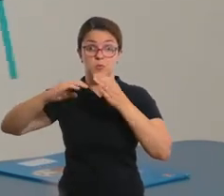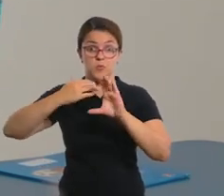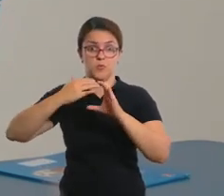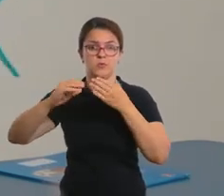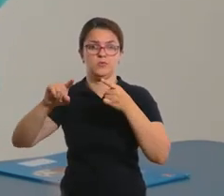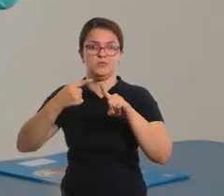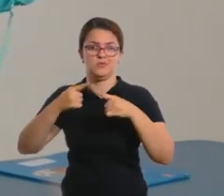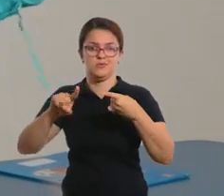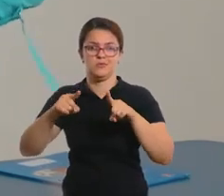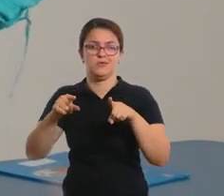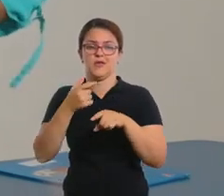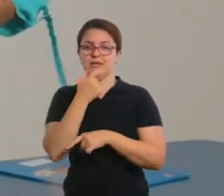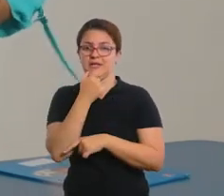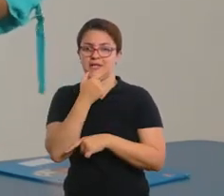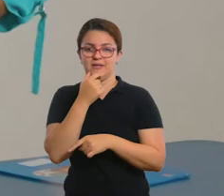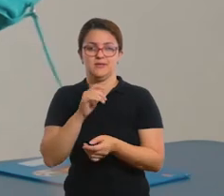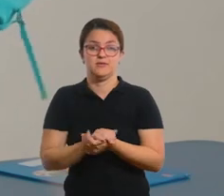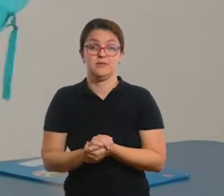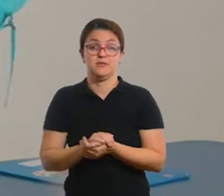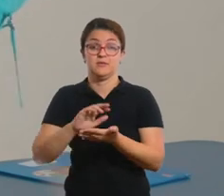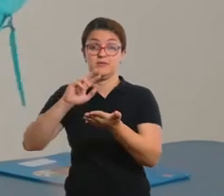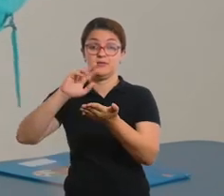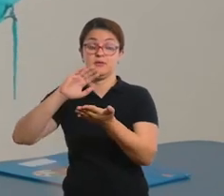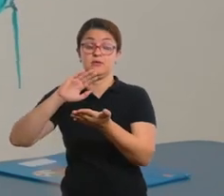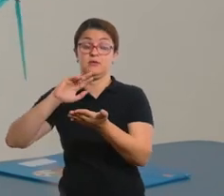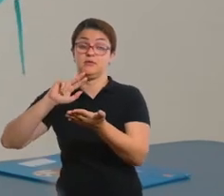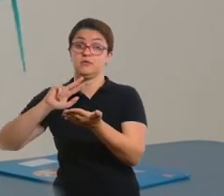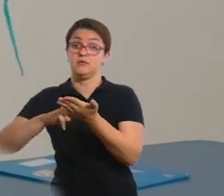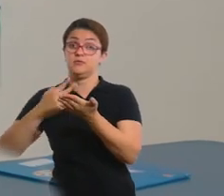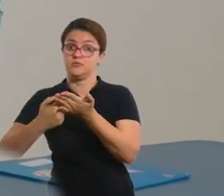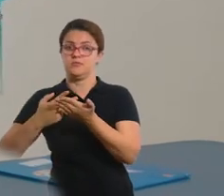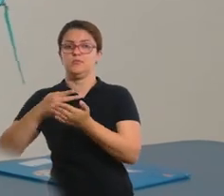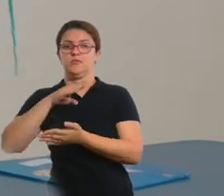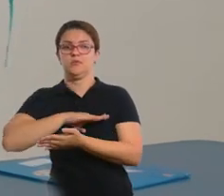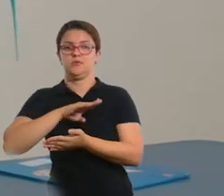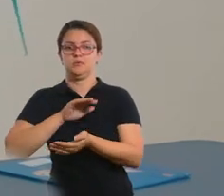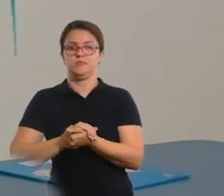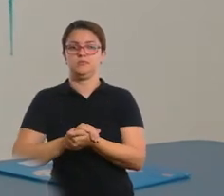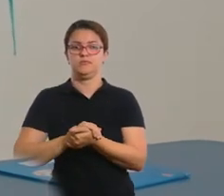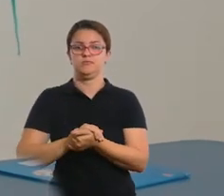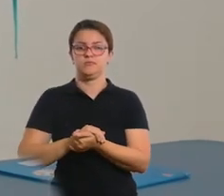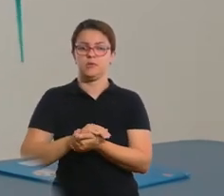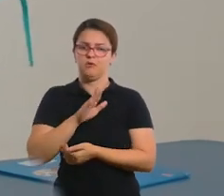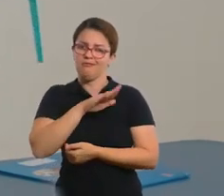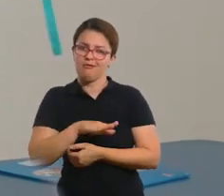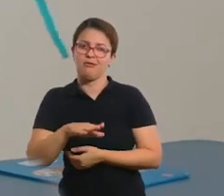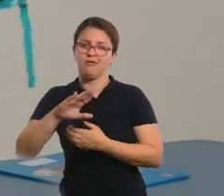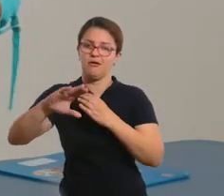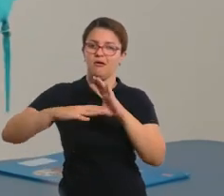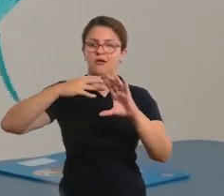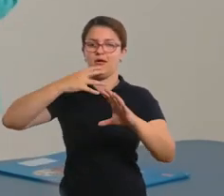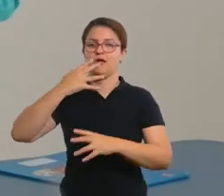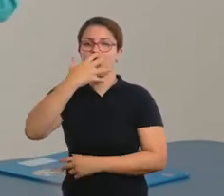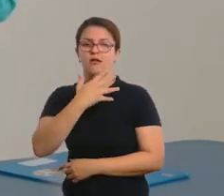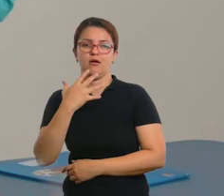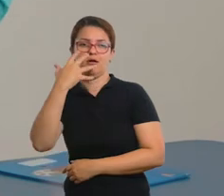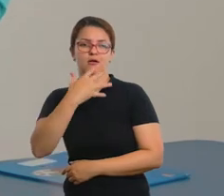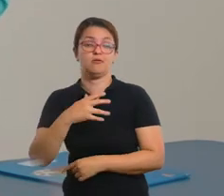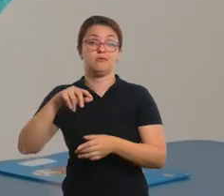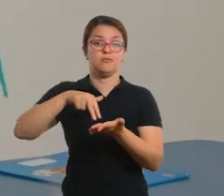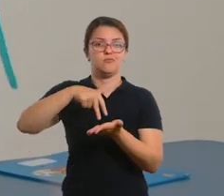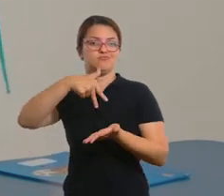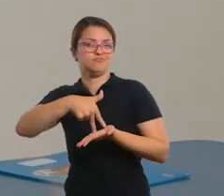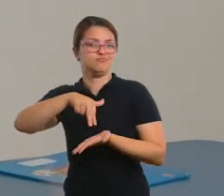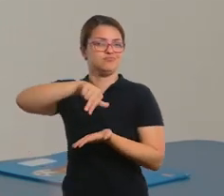a tradução. São crianças cantando e fazendo uma coreografia. Então também é muito legal da gente